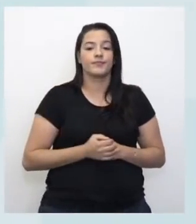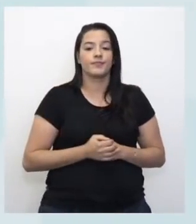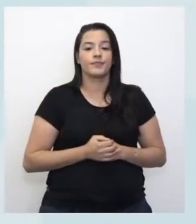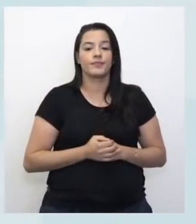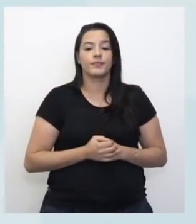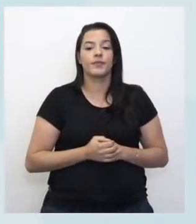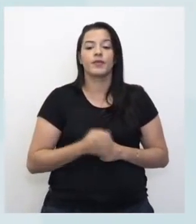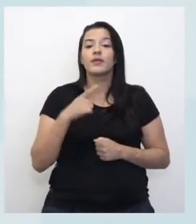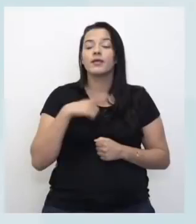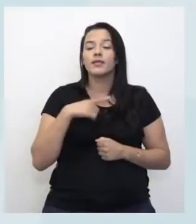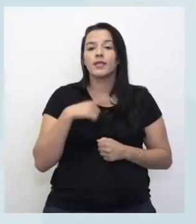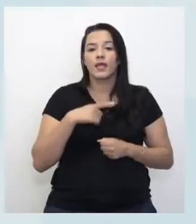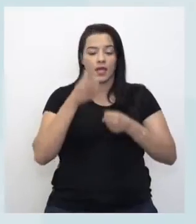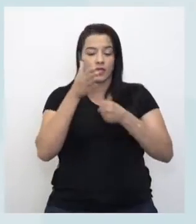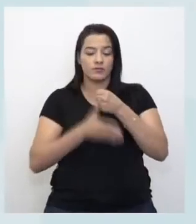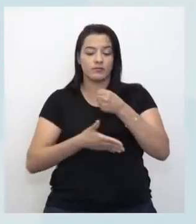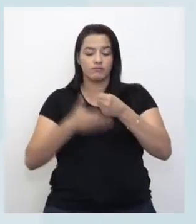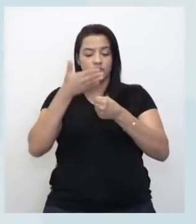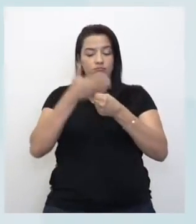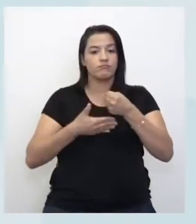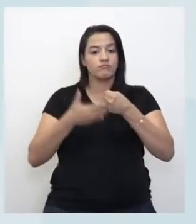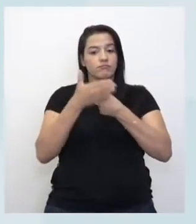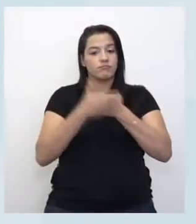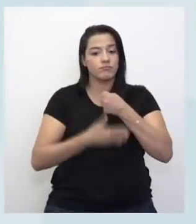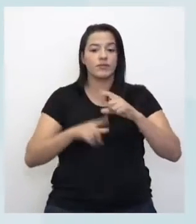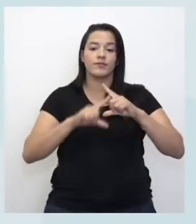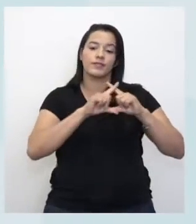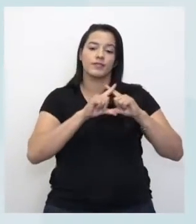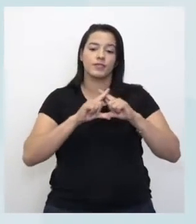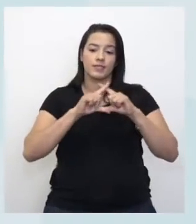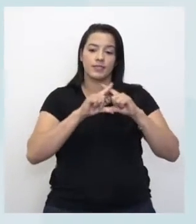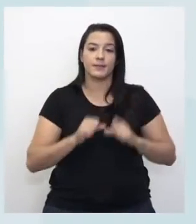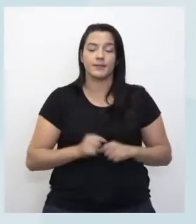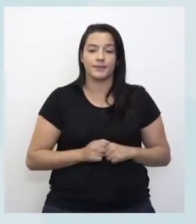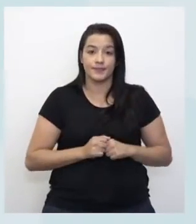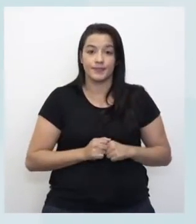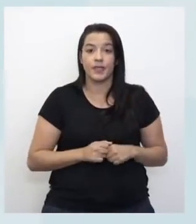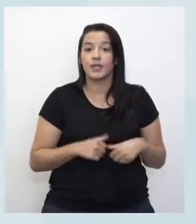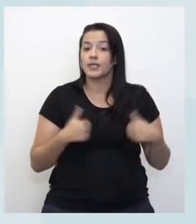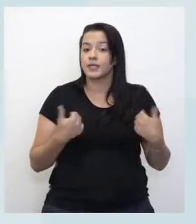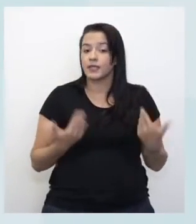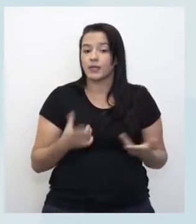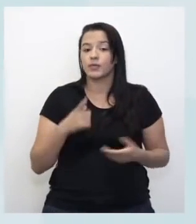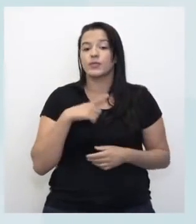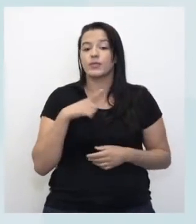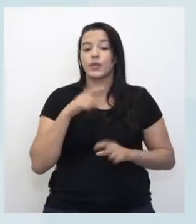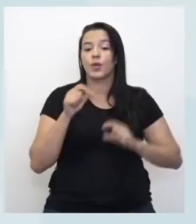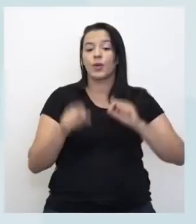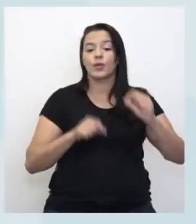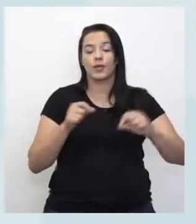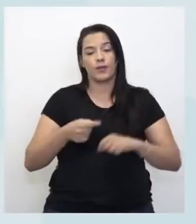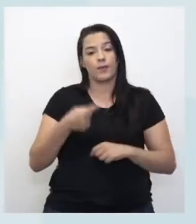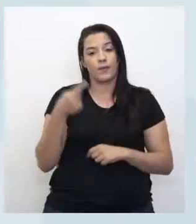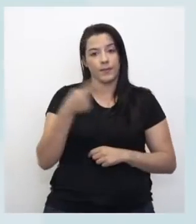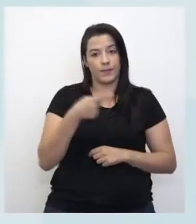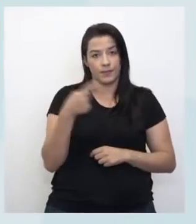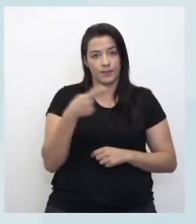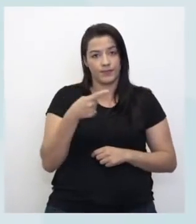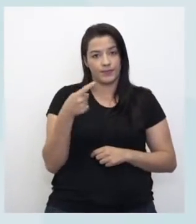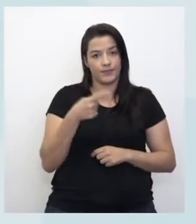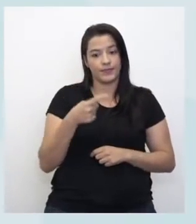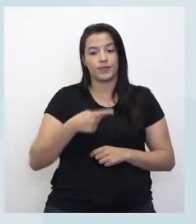e as faces laterais, retângulos. Então, nós temos este primeiro